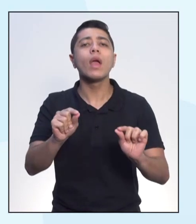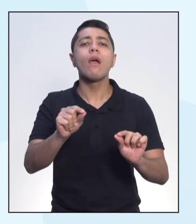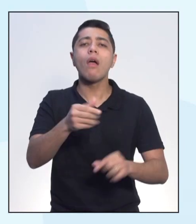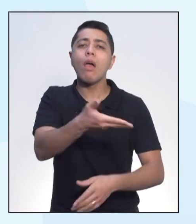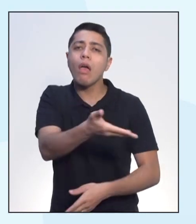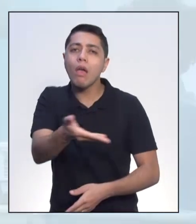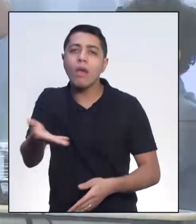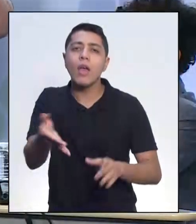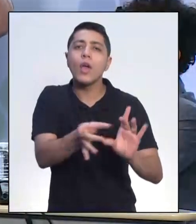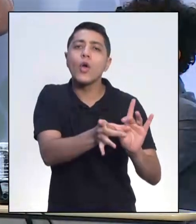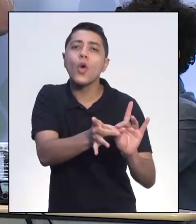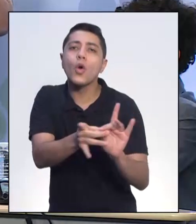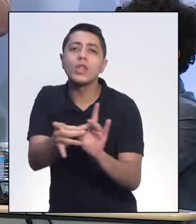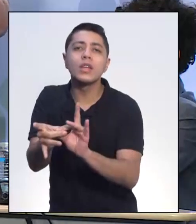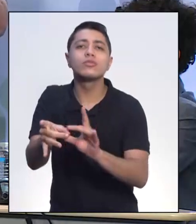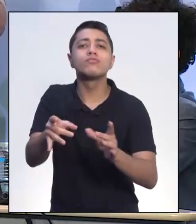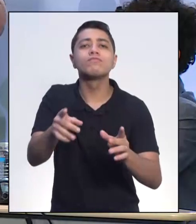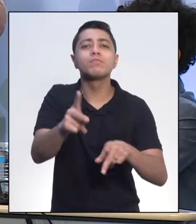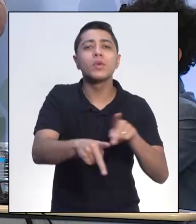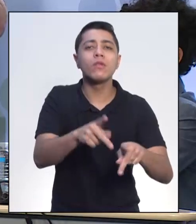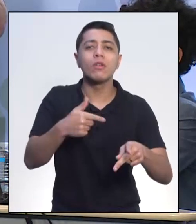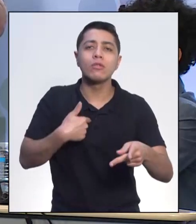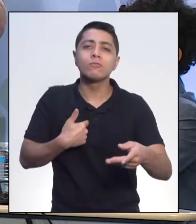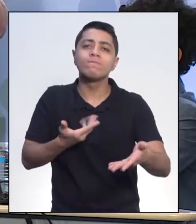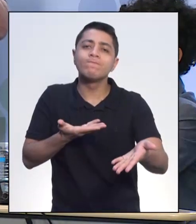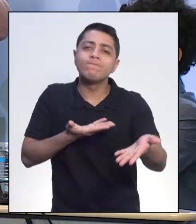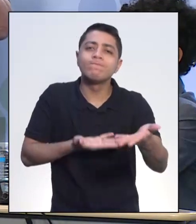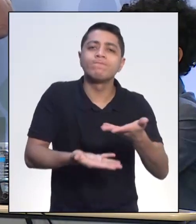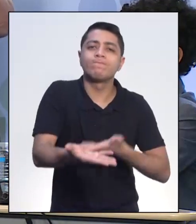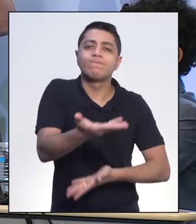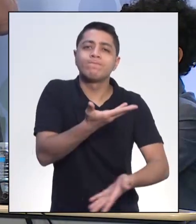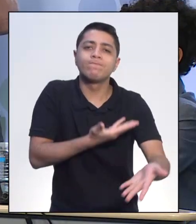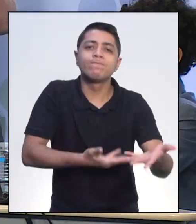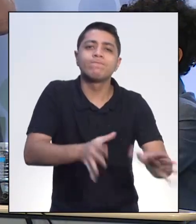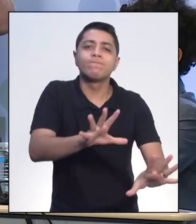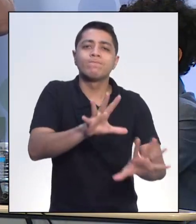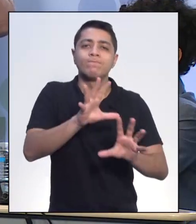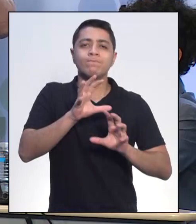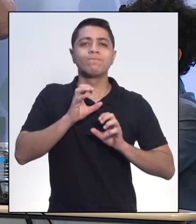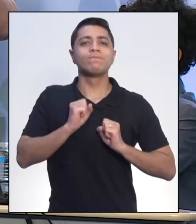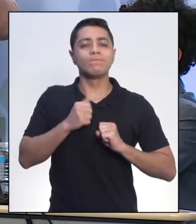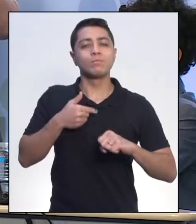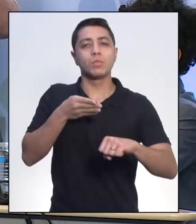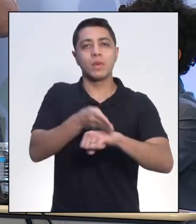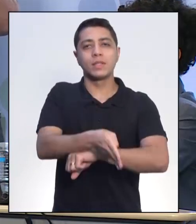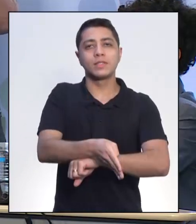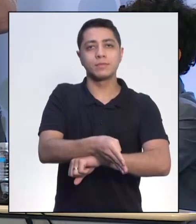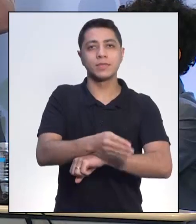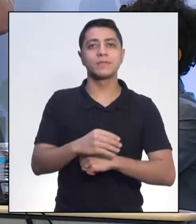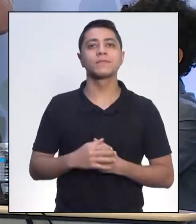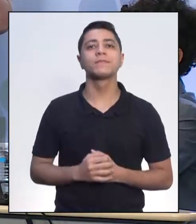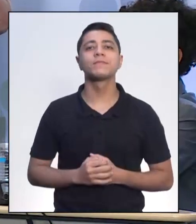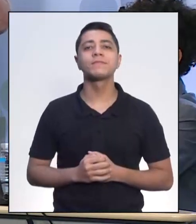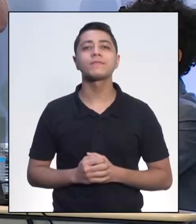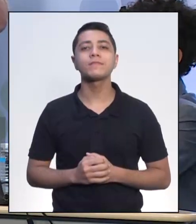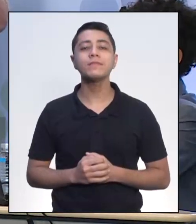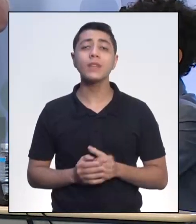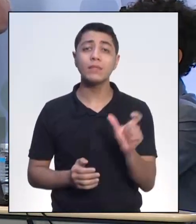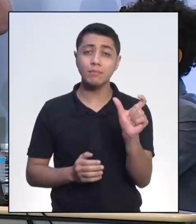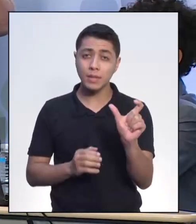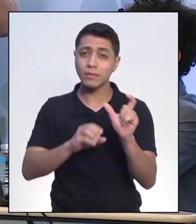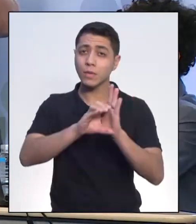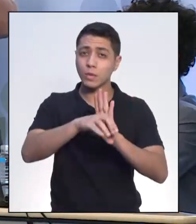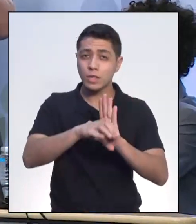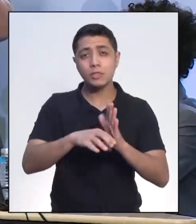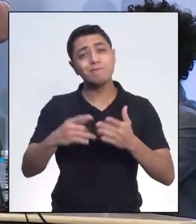identificado como civilizado. É um conceito polêmico. Alguns estudiosos têm ideias sobre